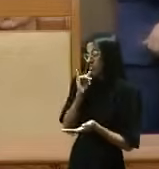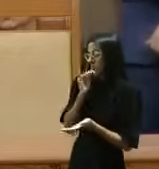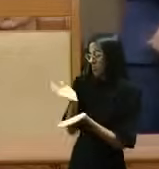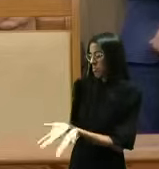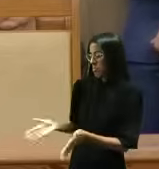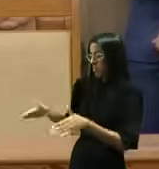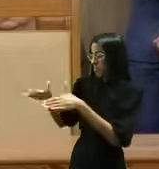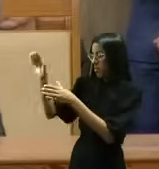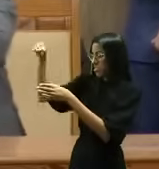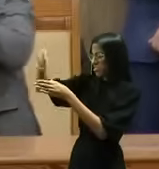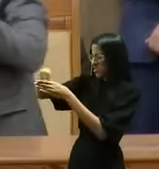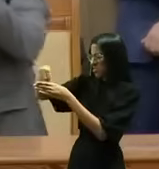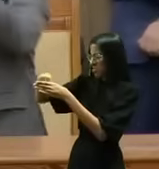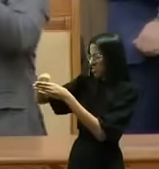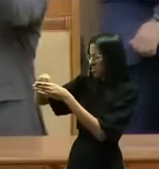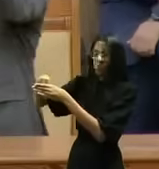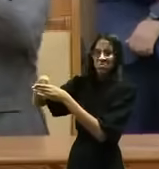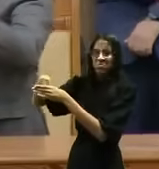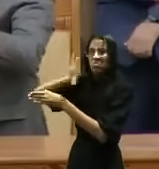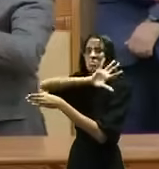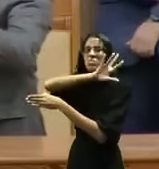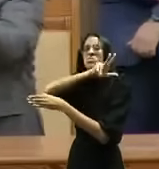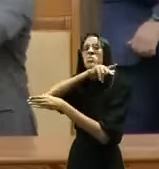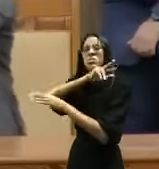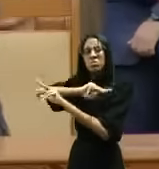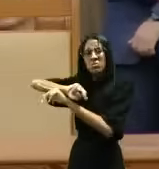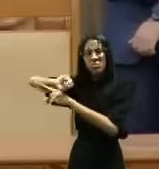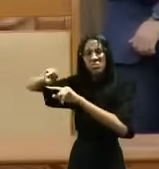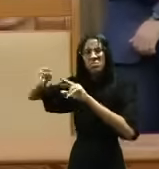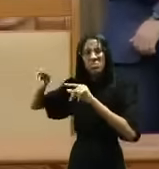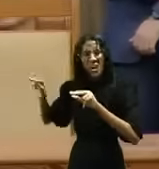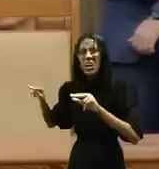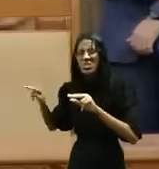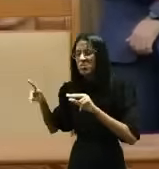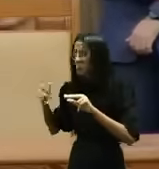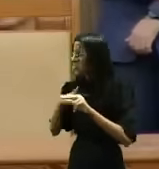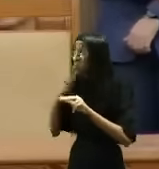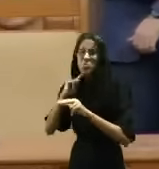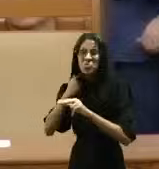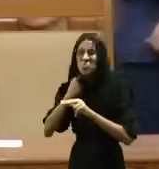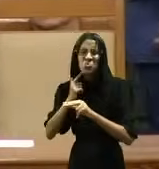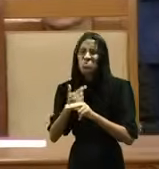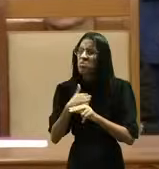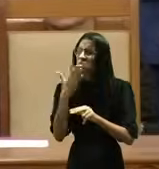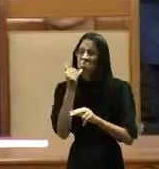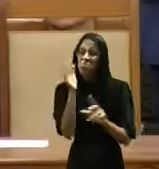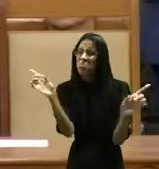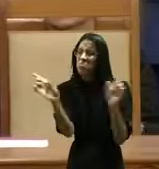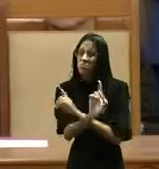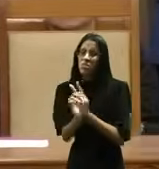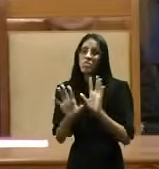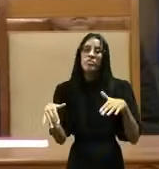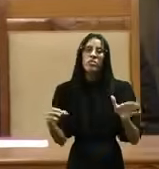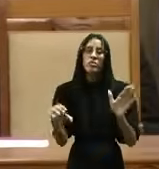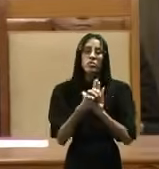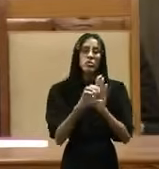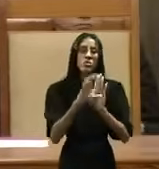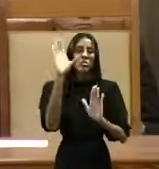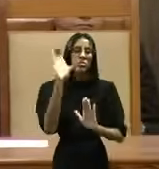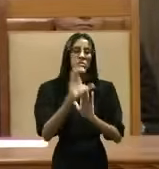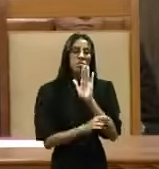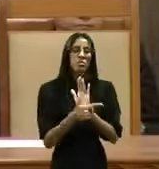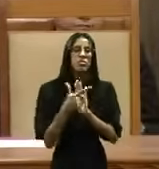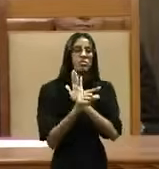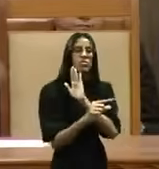imunda aí foi o jeito de Deus quebrar a mente ver a dele olha irmãos a Bíblia diz lá em Colossenses 2 verso